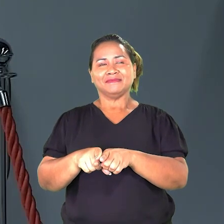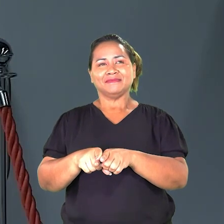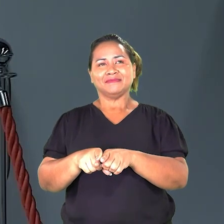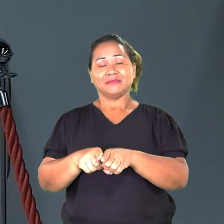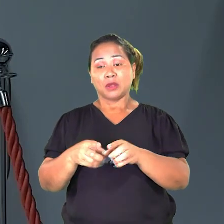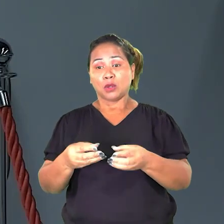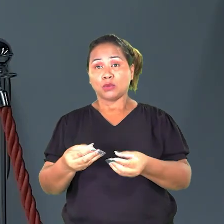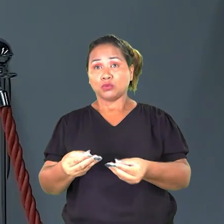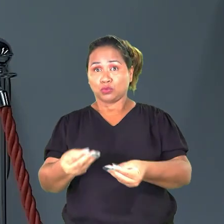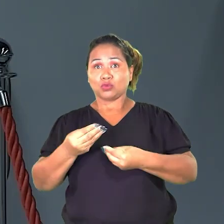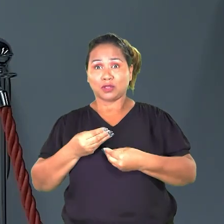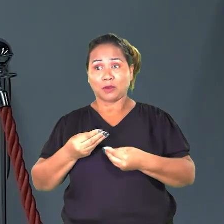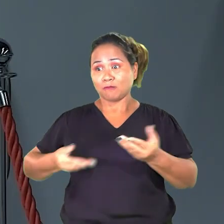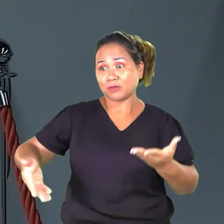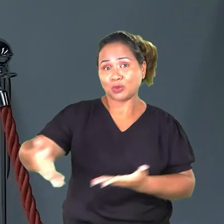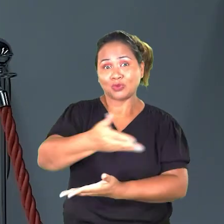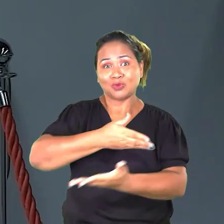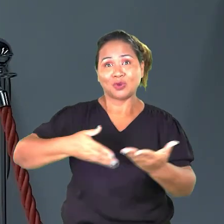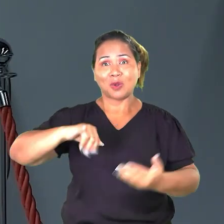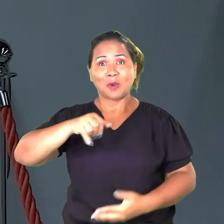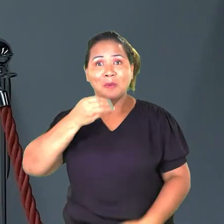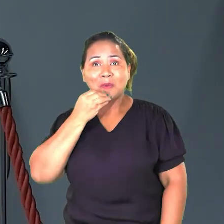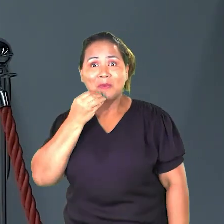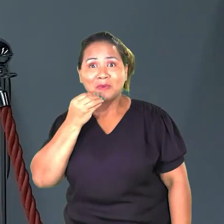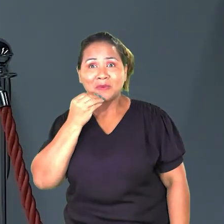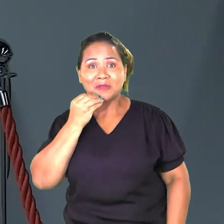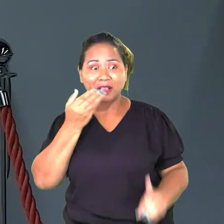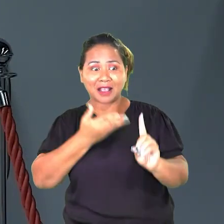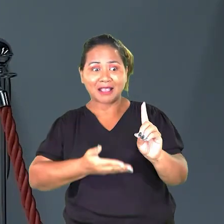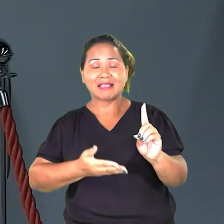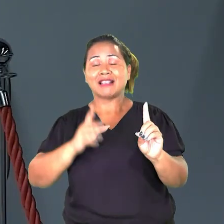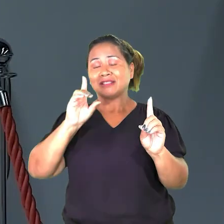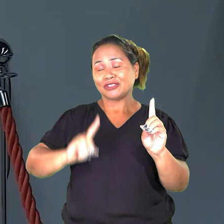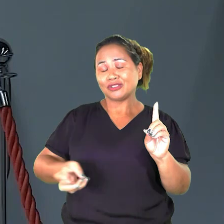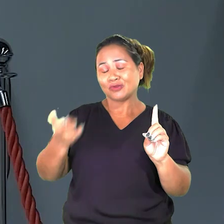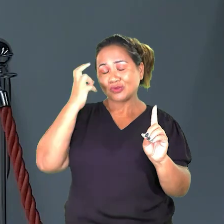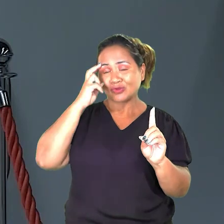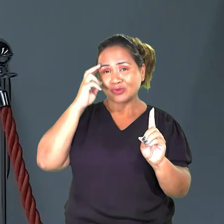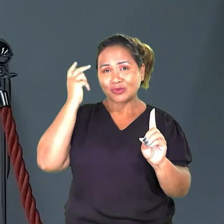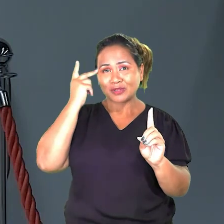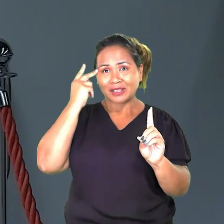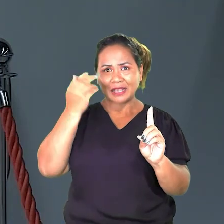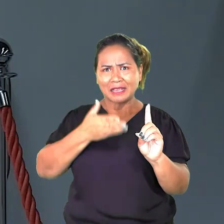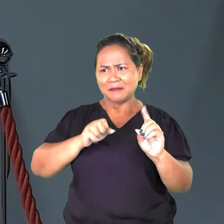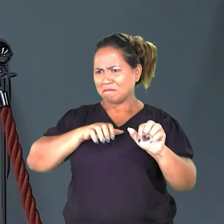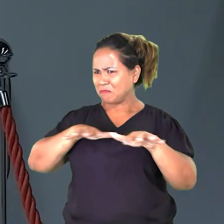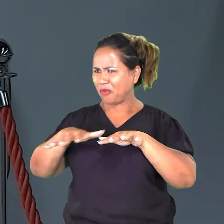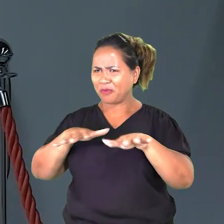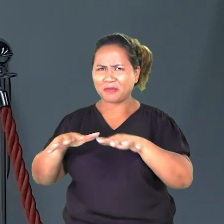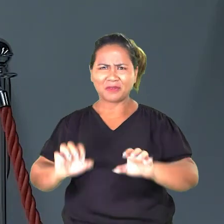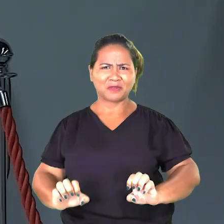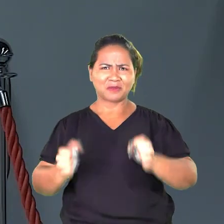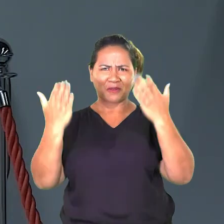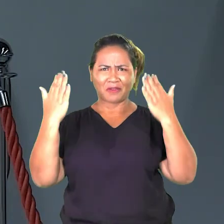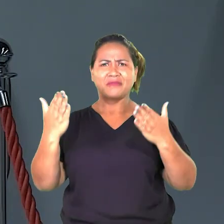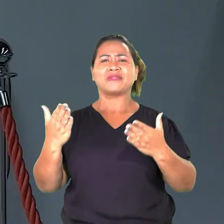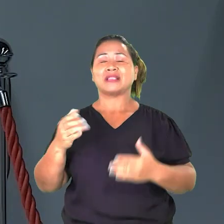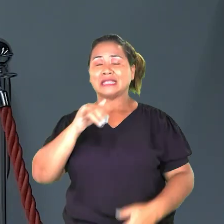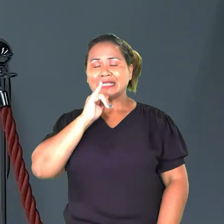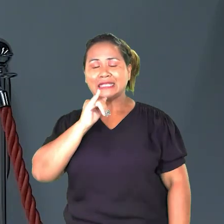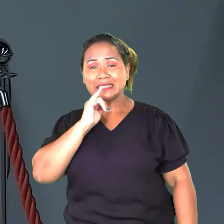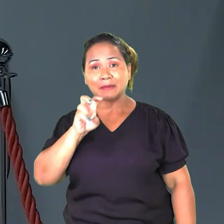Paulo Bonfim deixou, na condição de diretor estadual de cultura do governo Laudo Natel, marcas